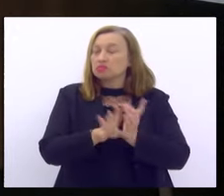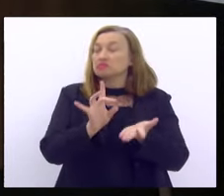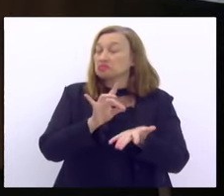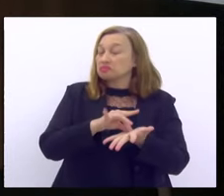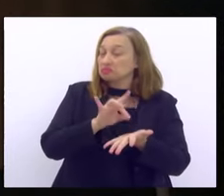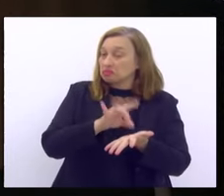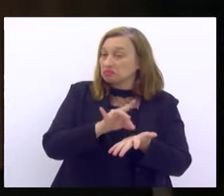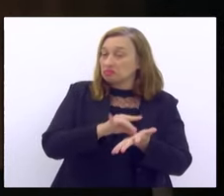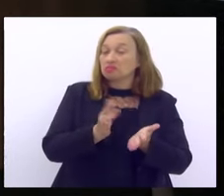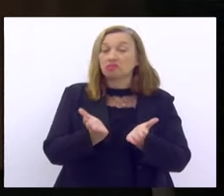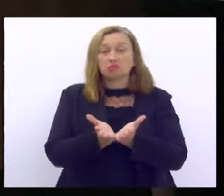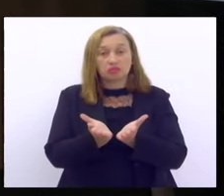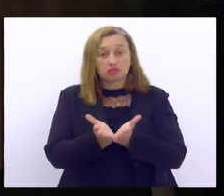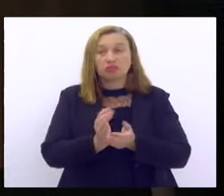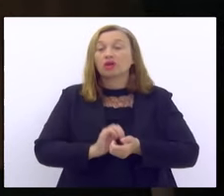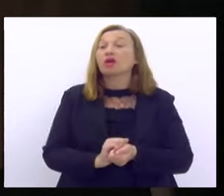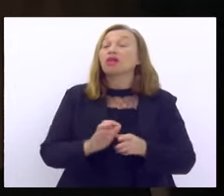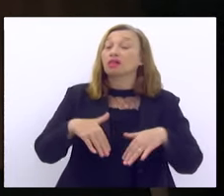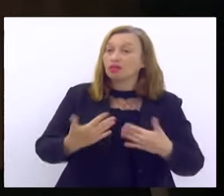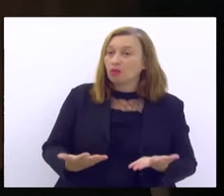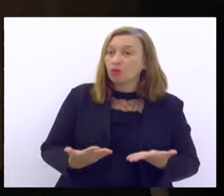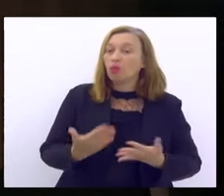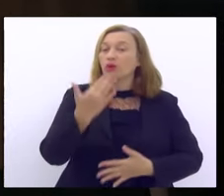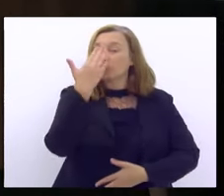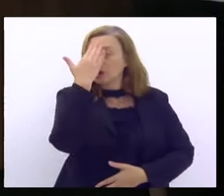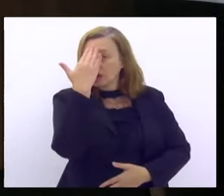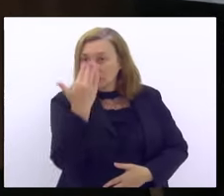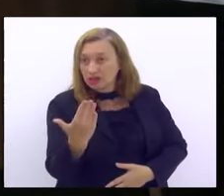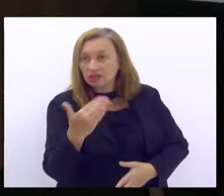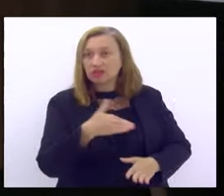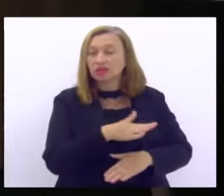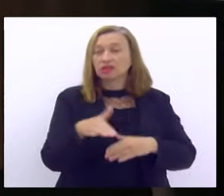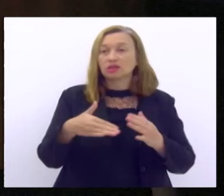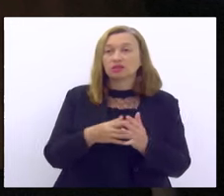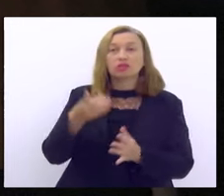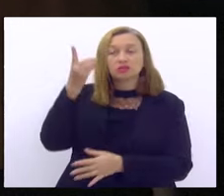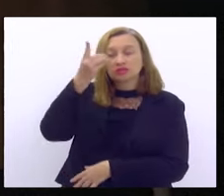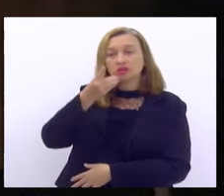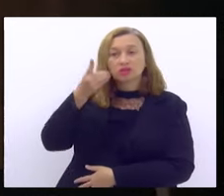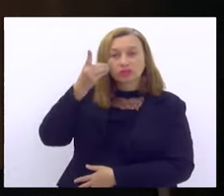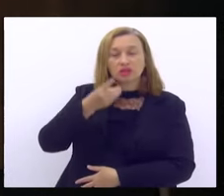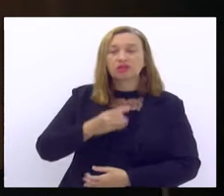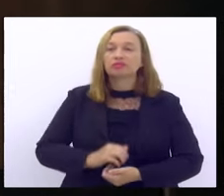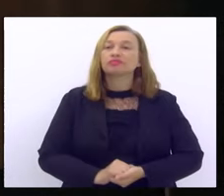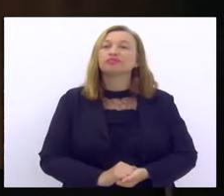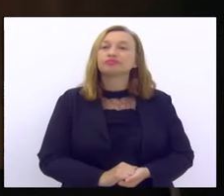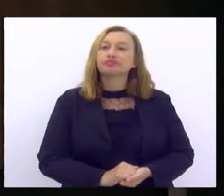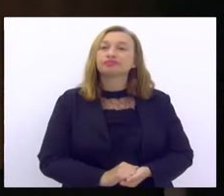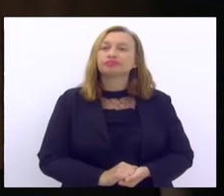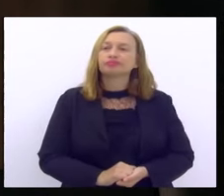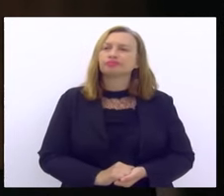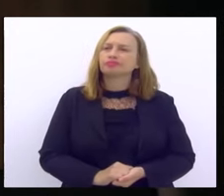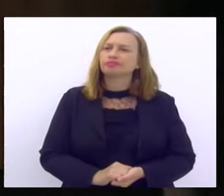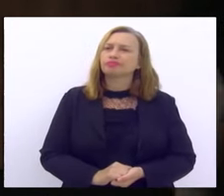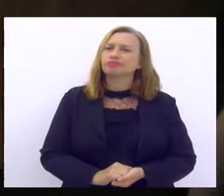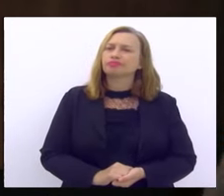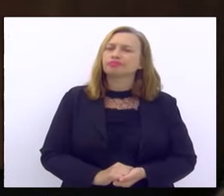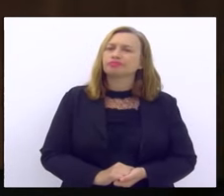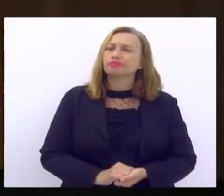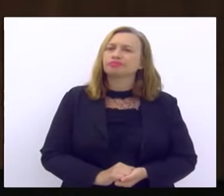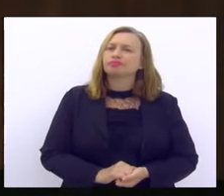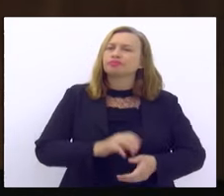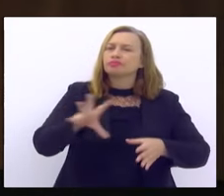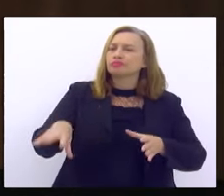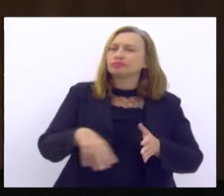verdadeiro cristianismo. Então, eu quero agradecer a todos os deputados e deputadas que colocaram no